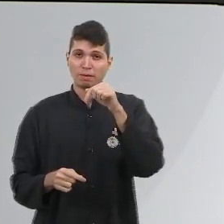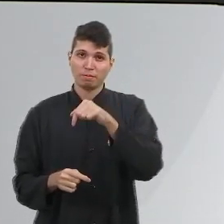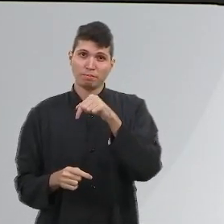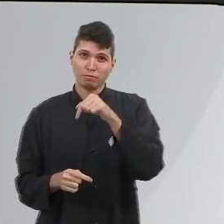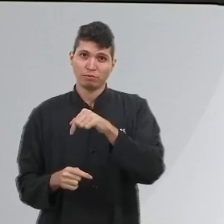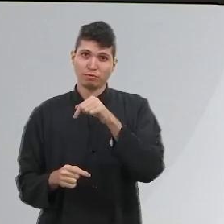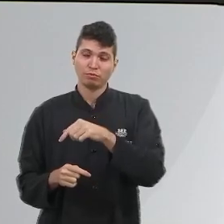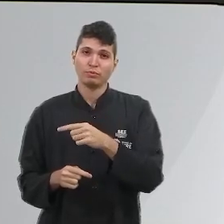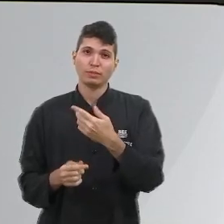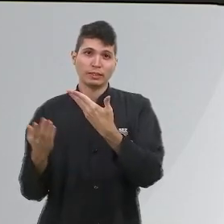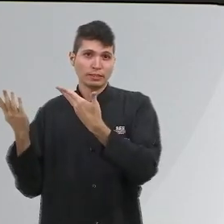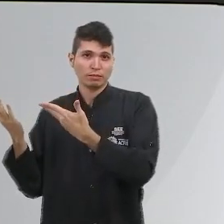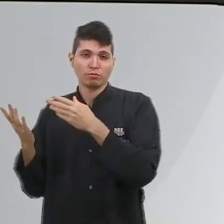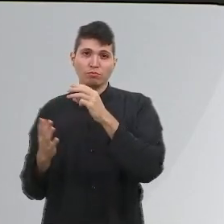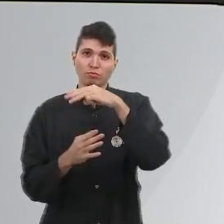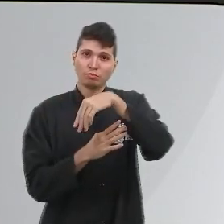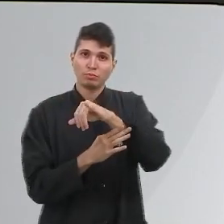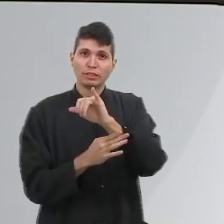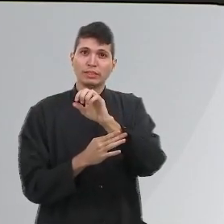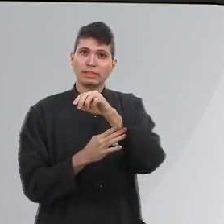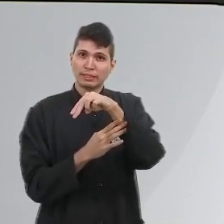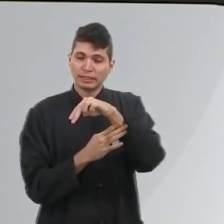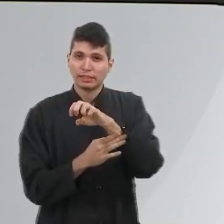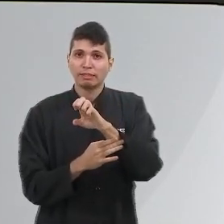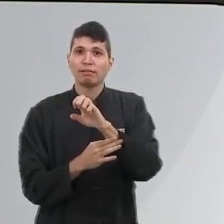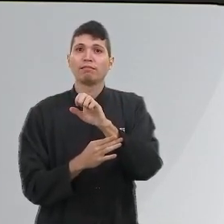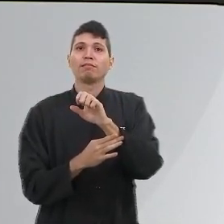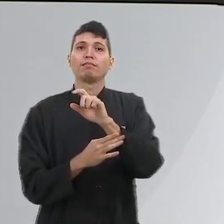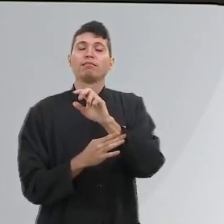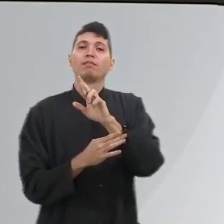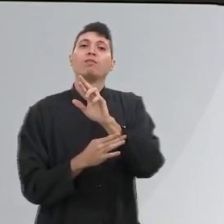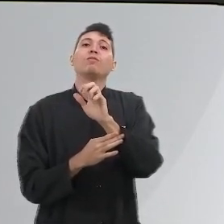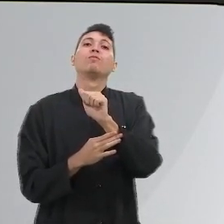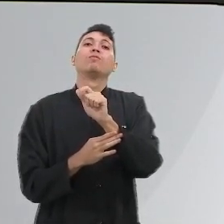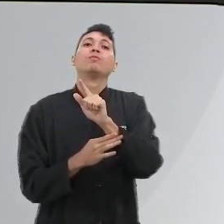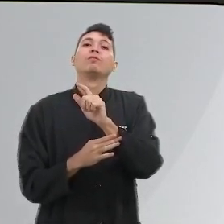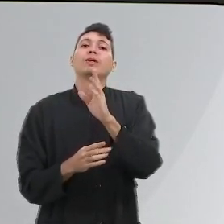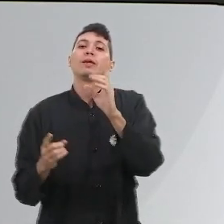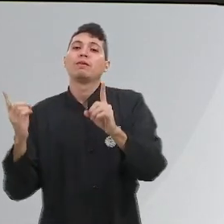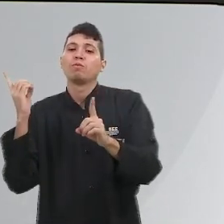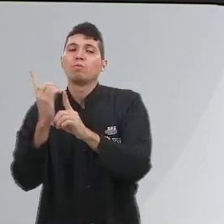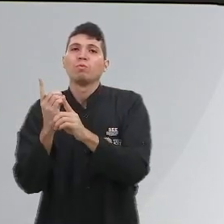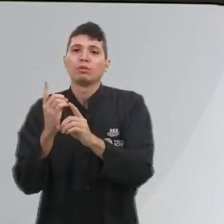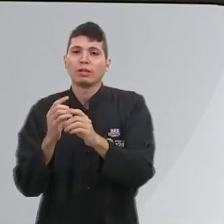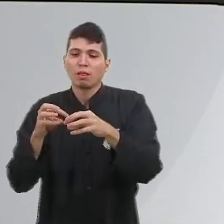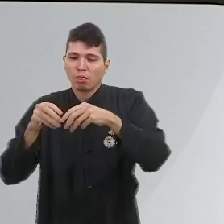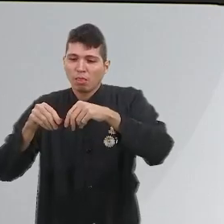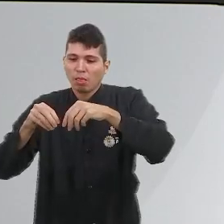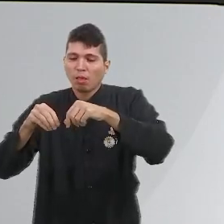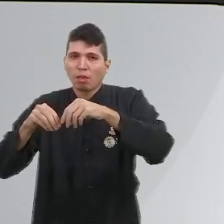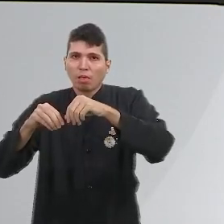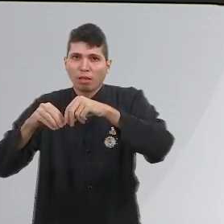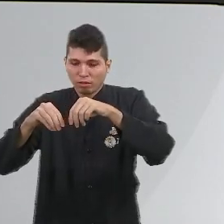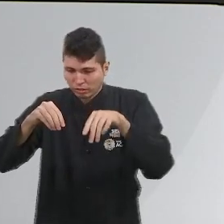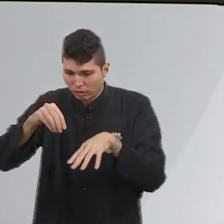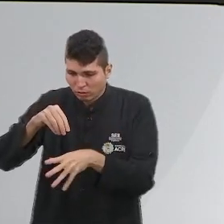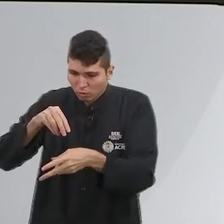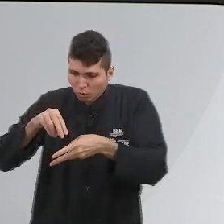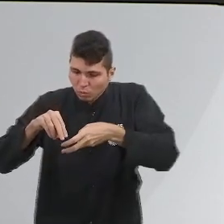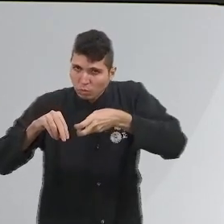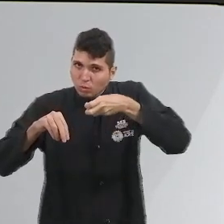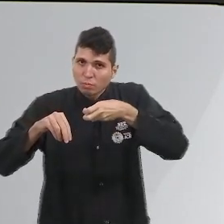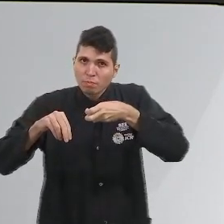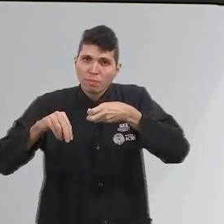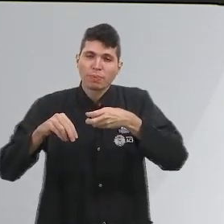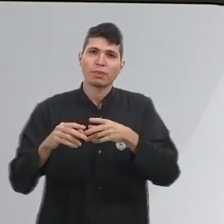no subsolo, ele precisa ser escavado. O carvão vegetal não, queimou a madeira ali, a carbonização da madeira vai gerar o carvão